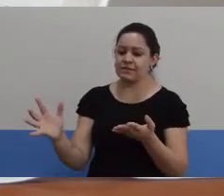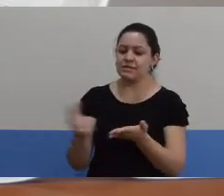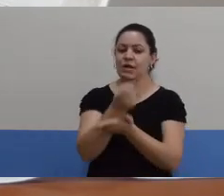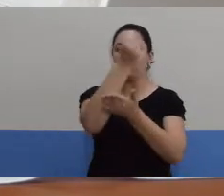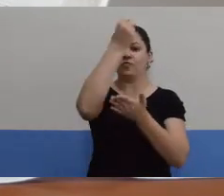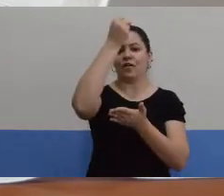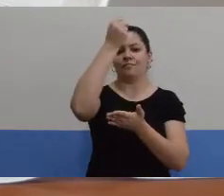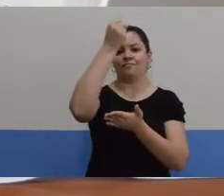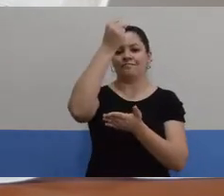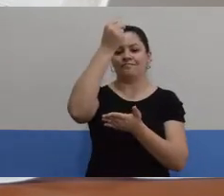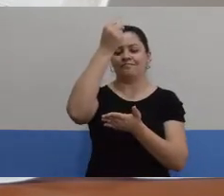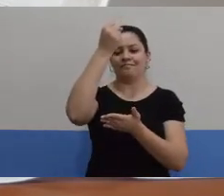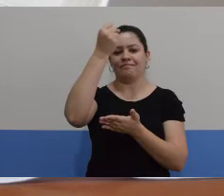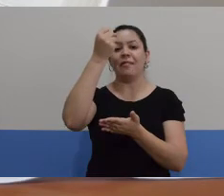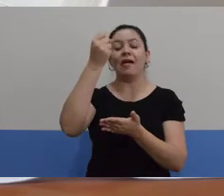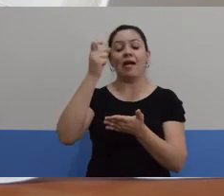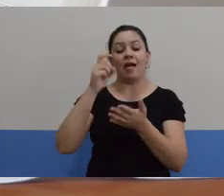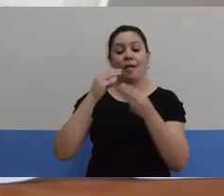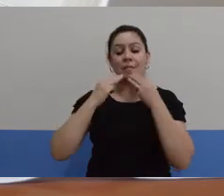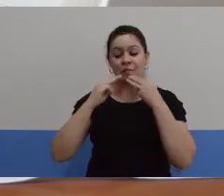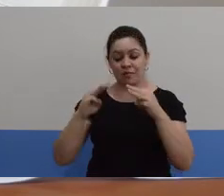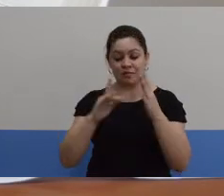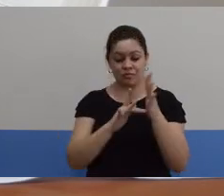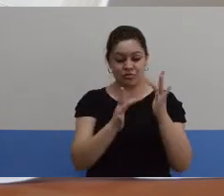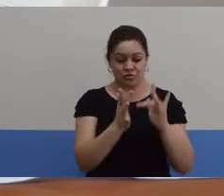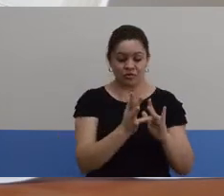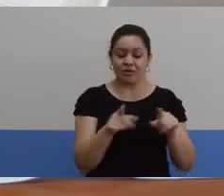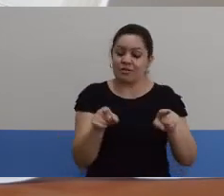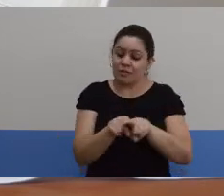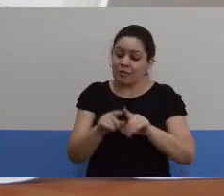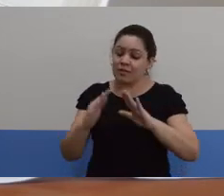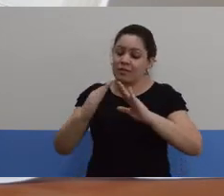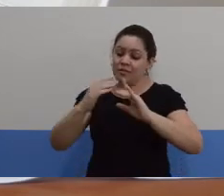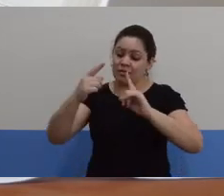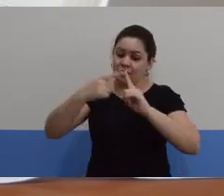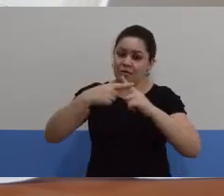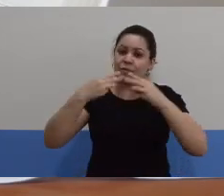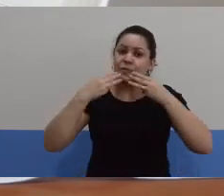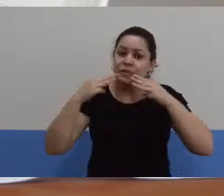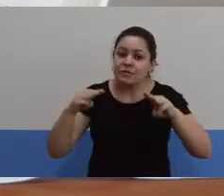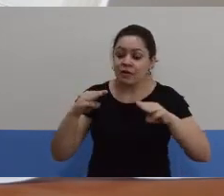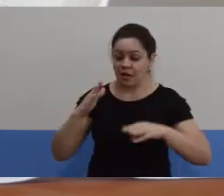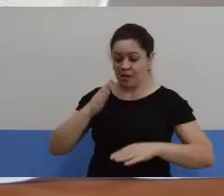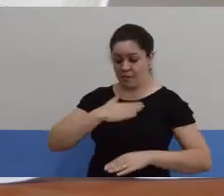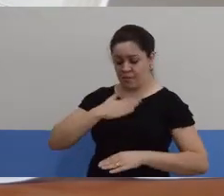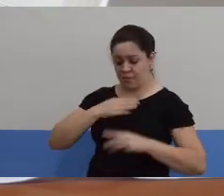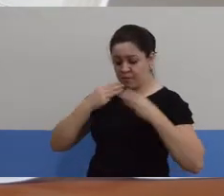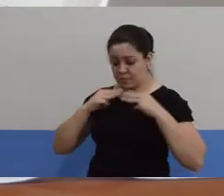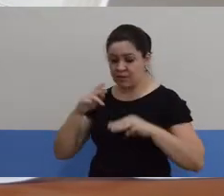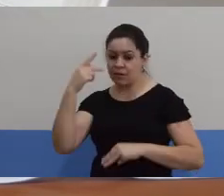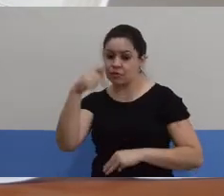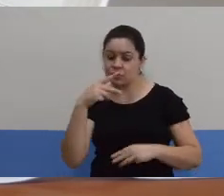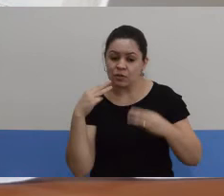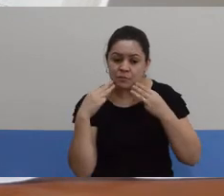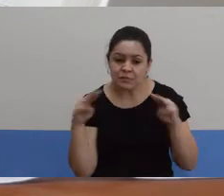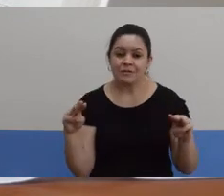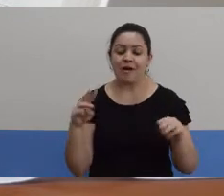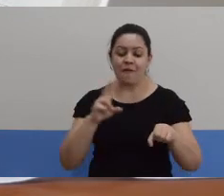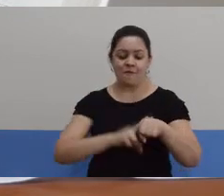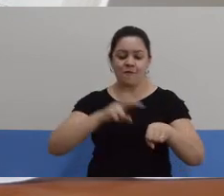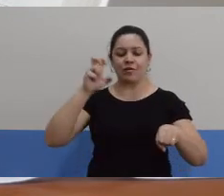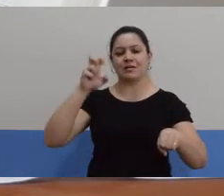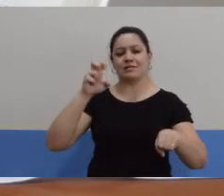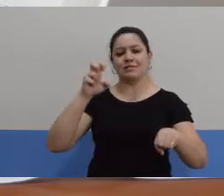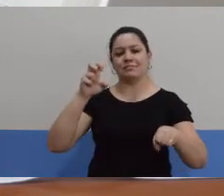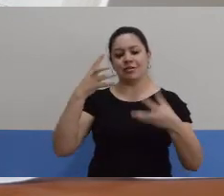igreja, é a minha missão e a sua, enquanto vocação que nós abraçamos na igreja e na